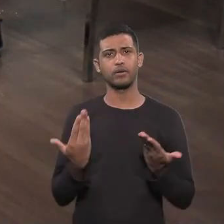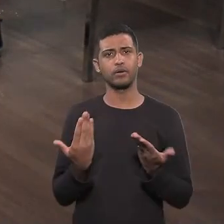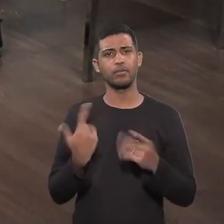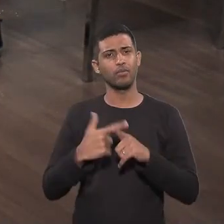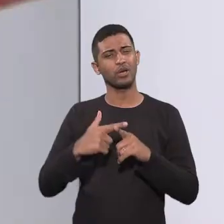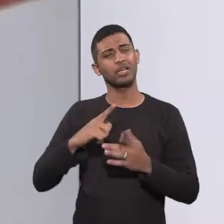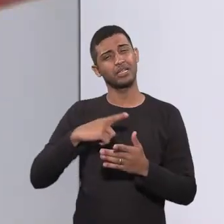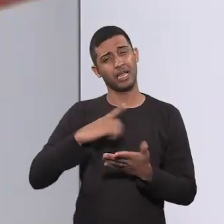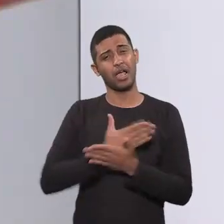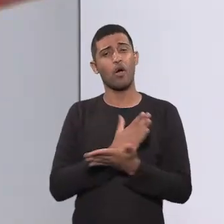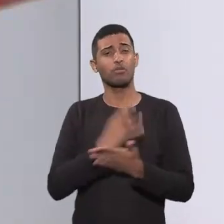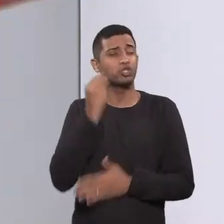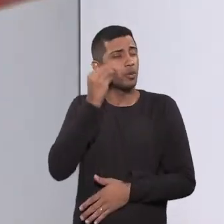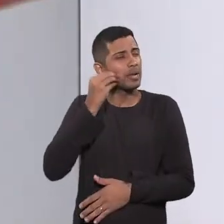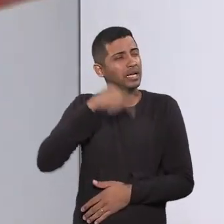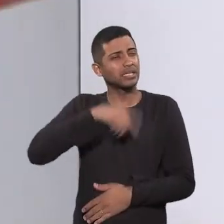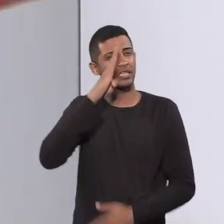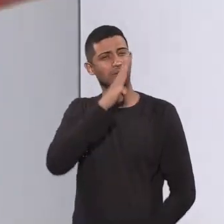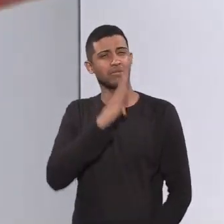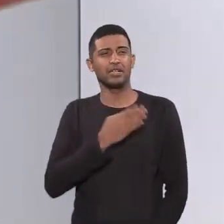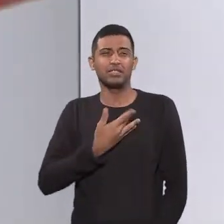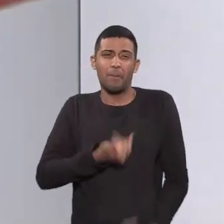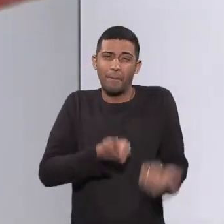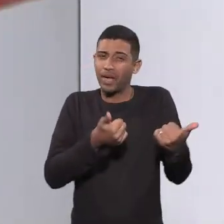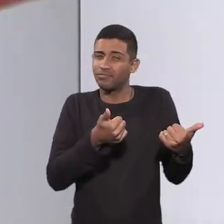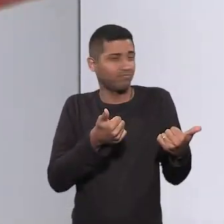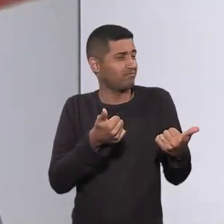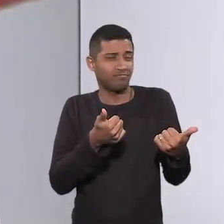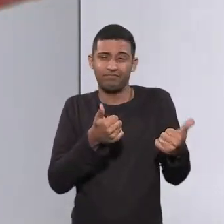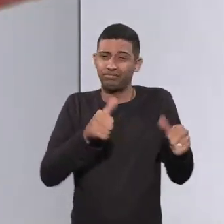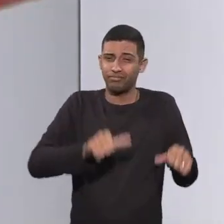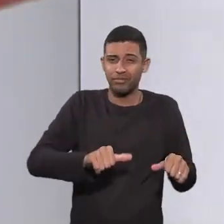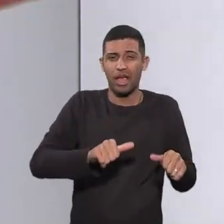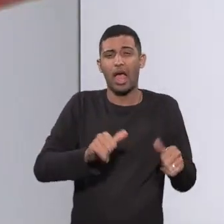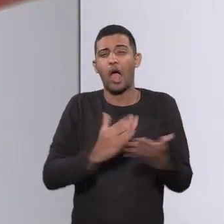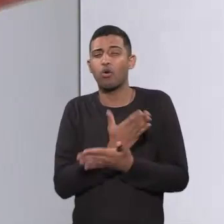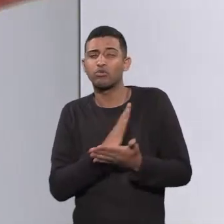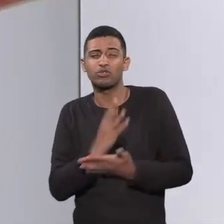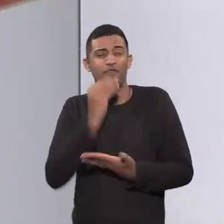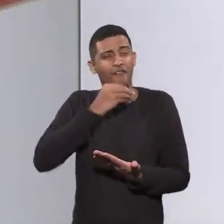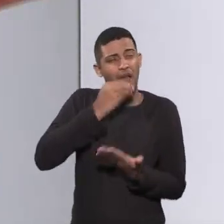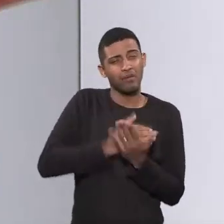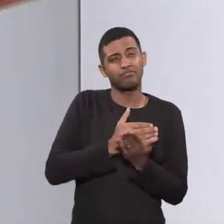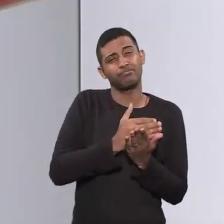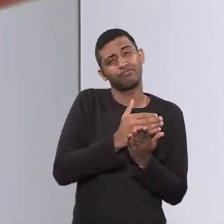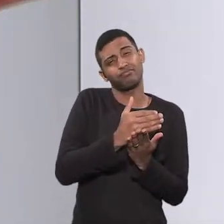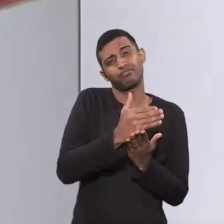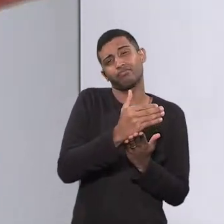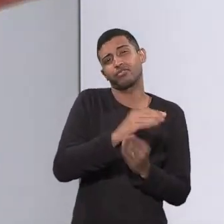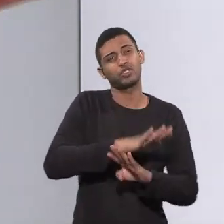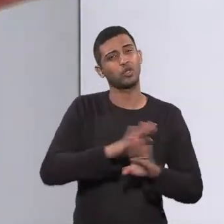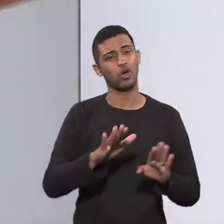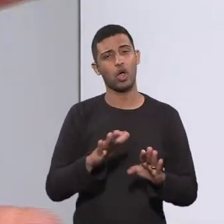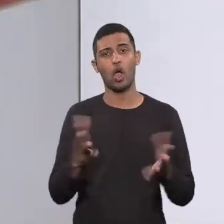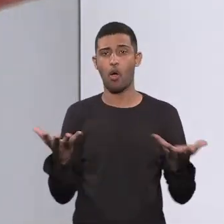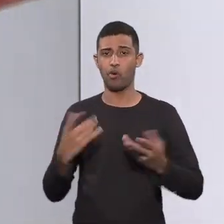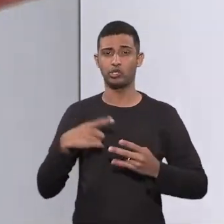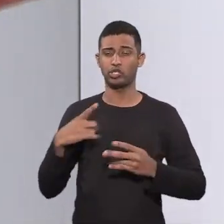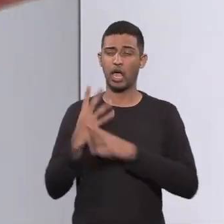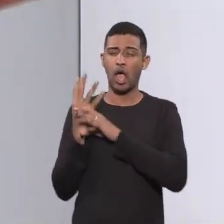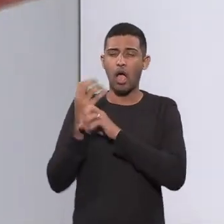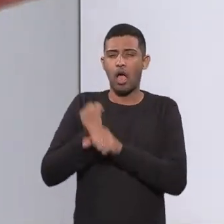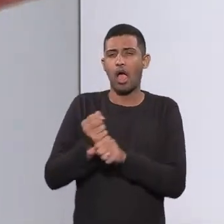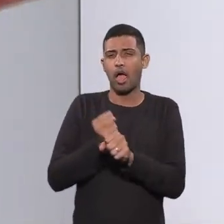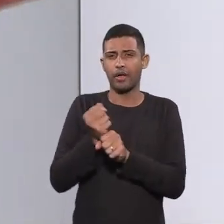nós temos experiências de inclusão no Brasil que ainda são incipientes. Ou seja, iniciais e muito frágeis. Né? Nós temos hoje, nos